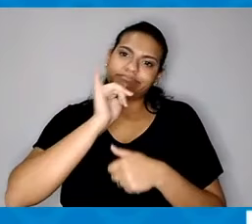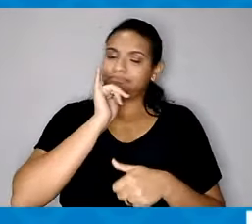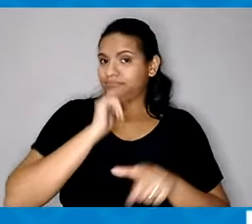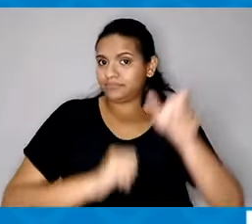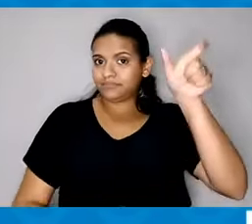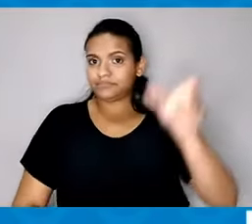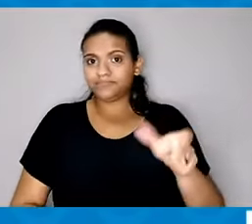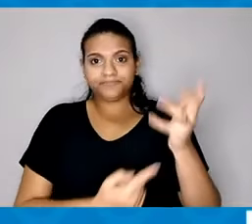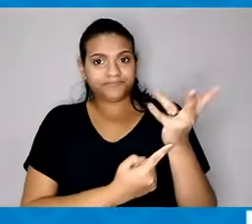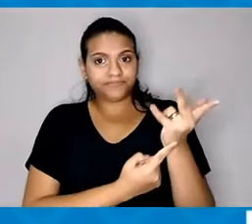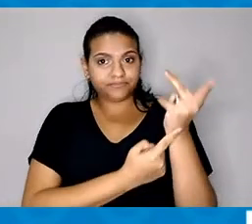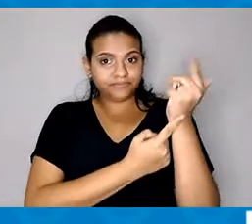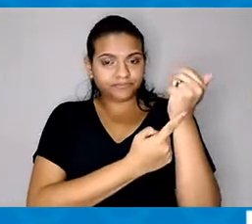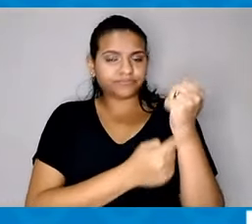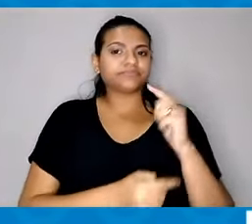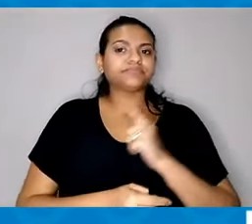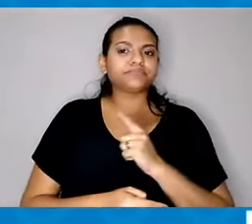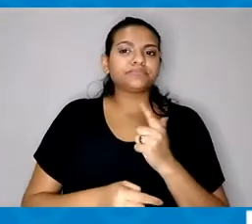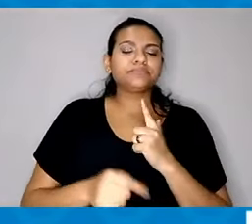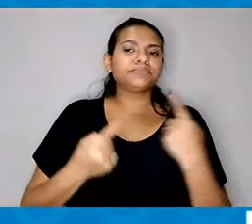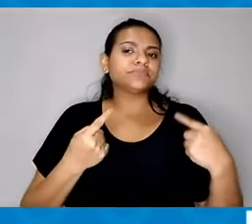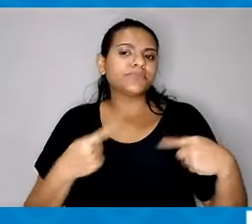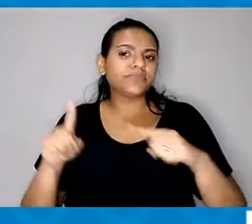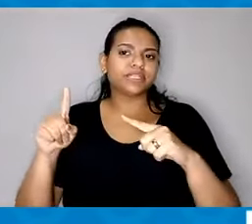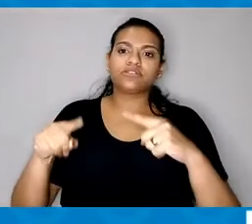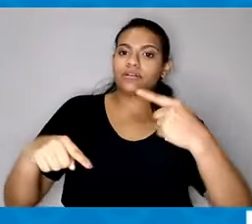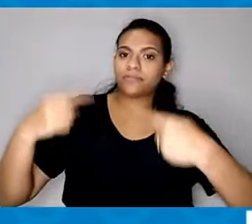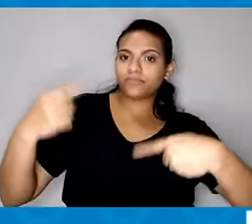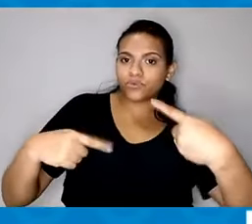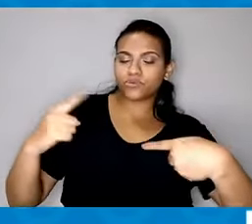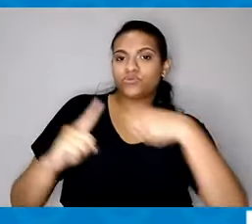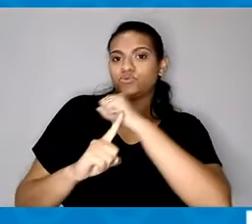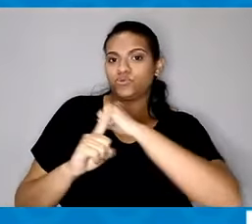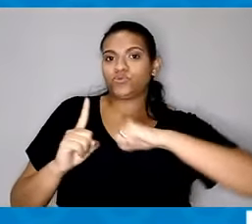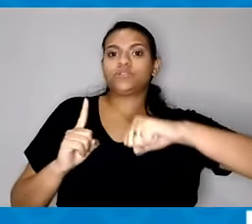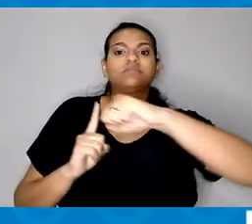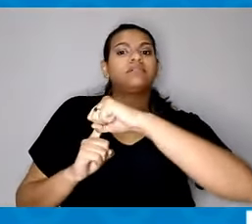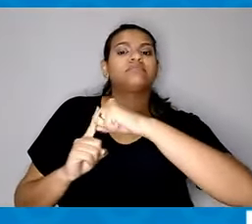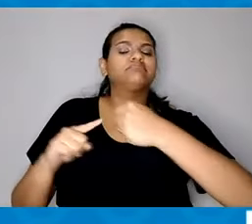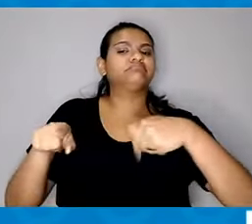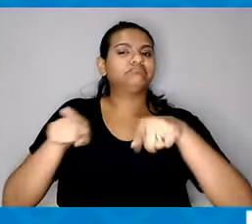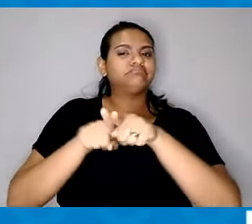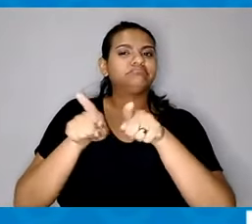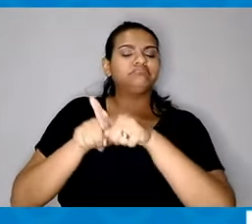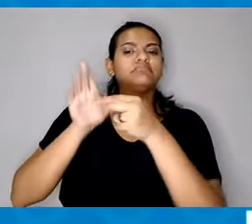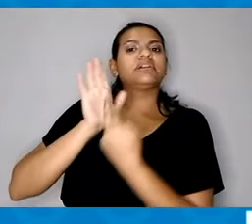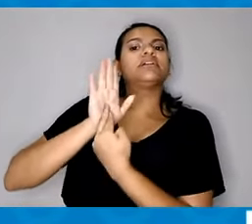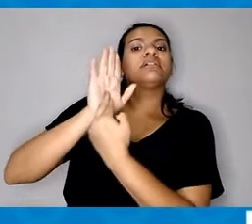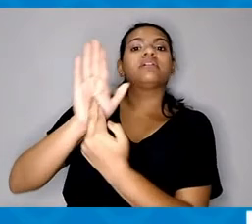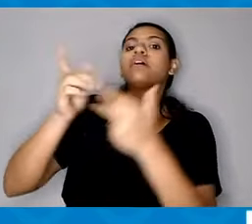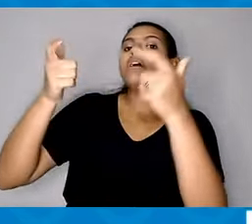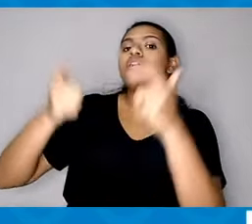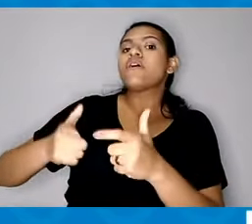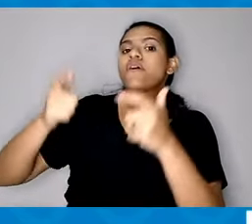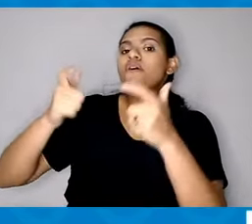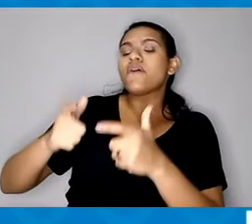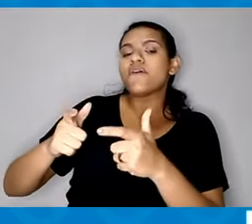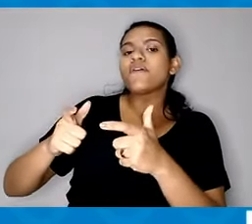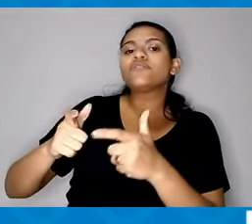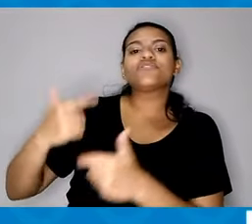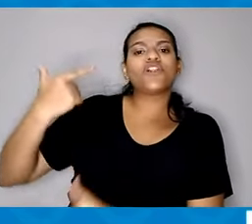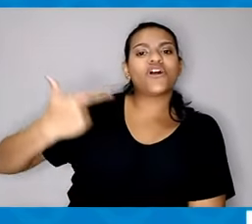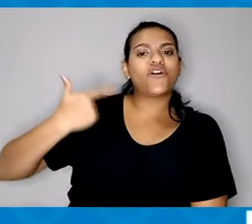que tem uma crítica política social muito interessante, representando nas paredes de Londres, principalmente, cenas do